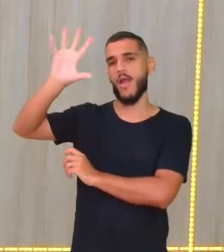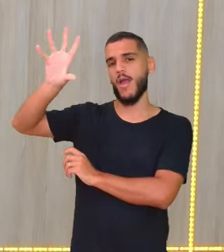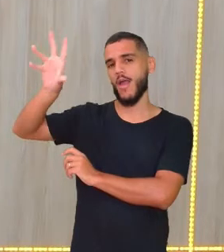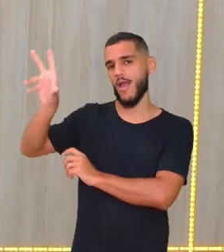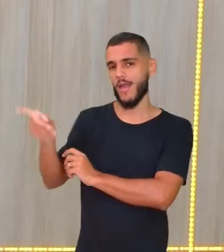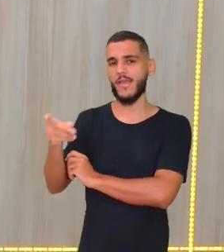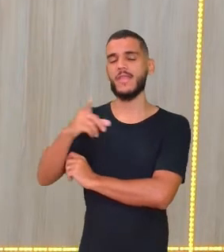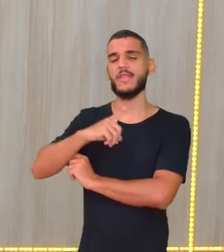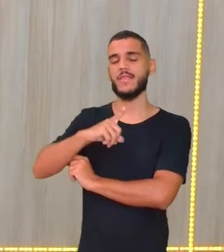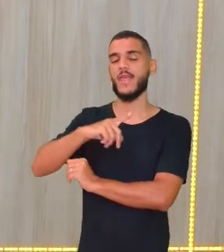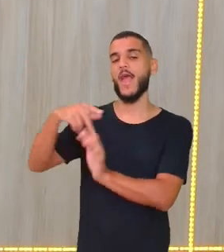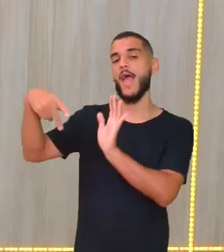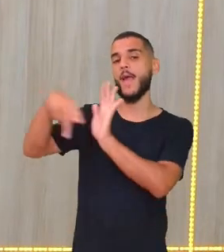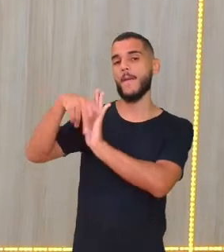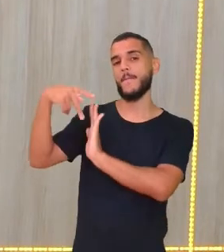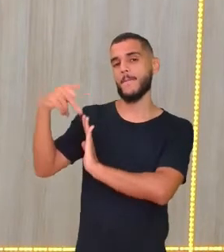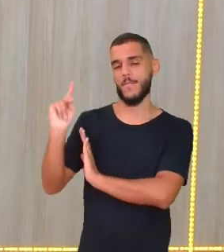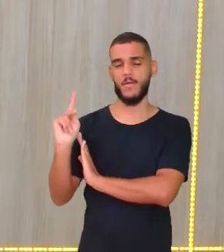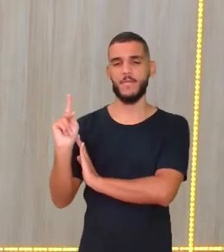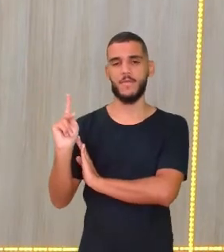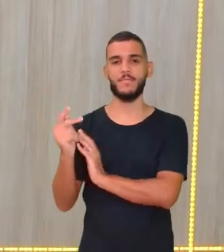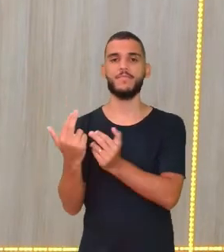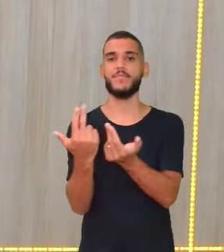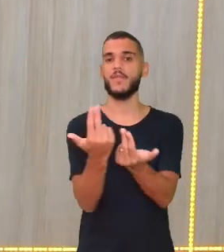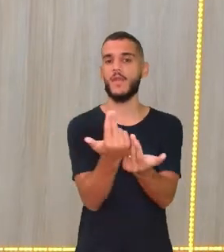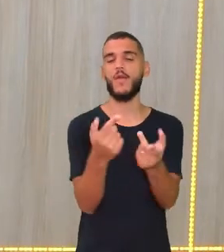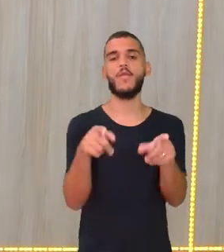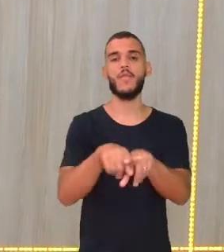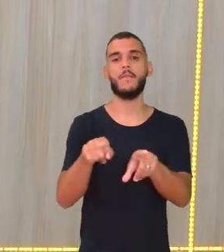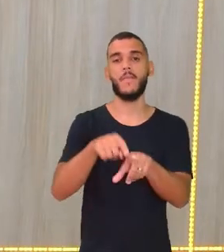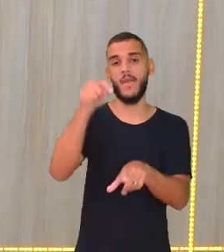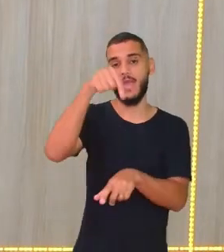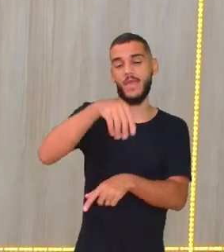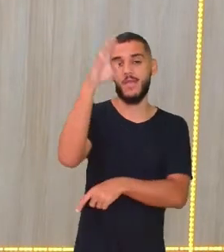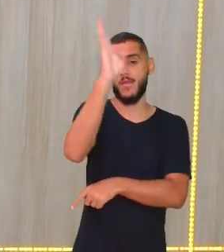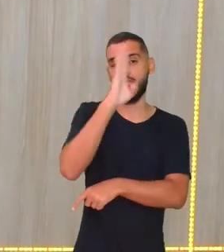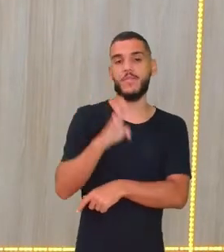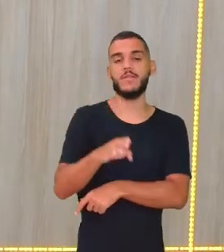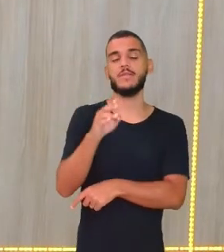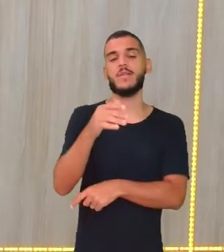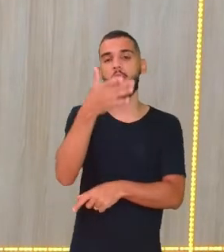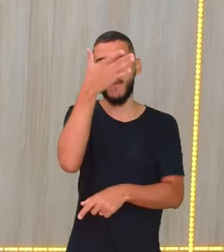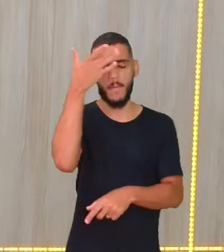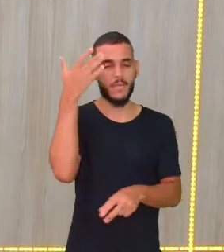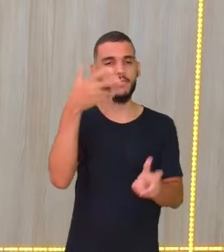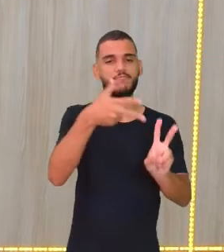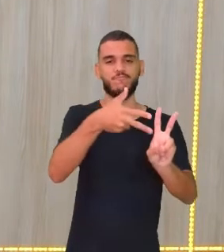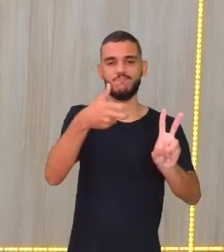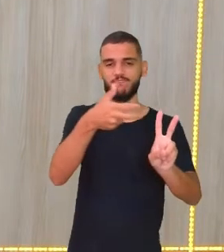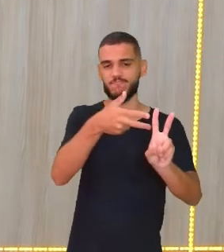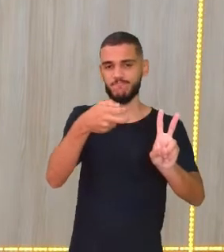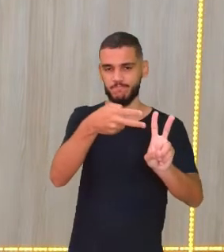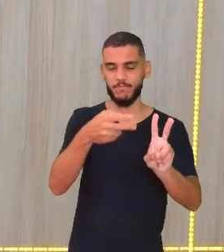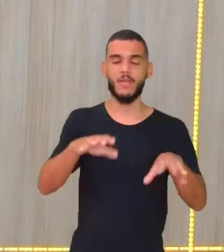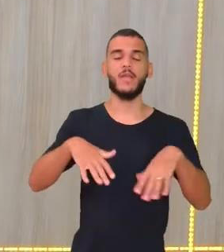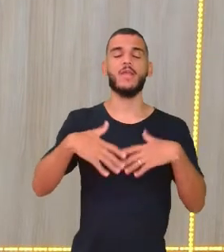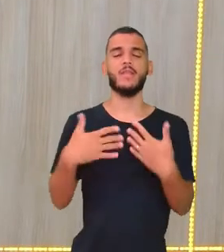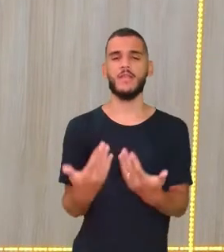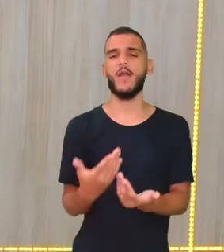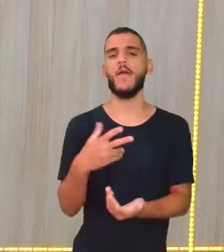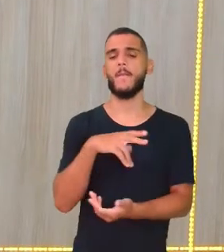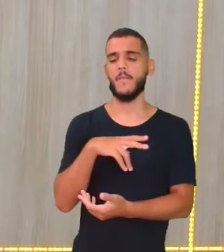língua nativa, assim como os nossos indígenas. E aí esses portugueses convivendo, não é, com os africanos,